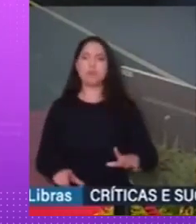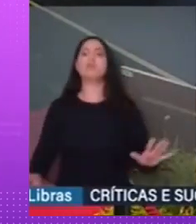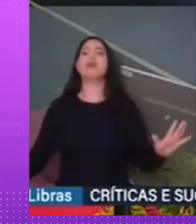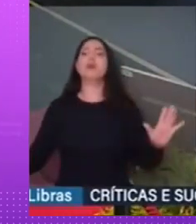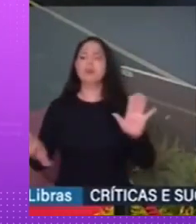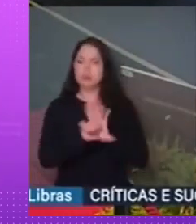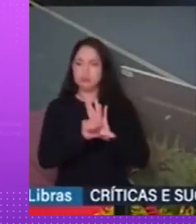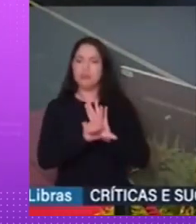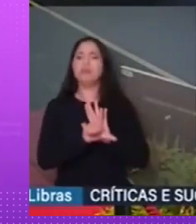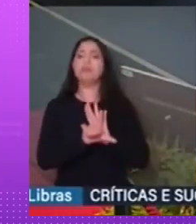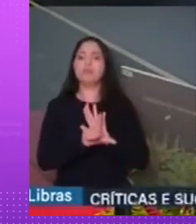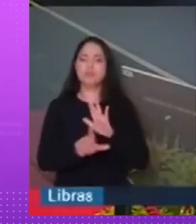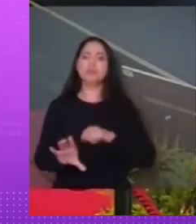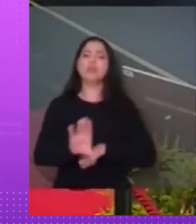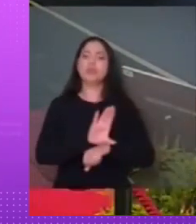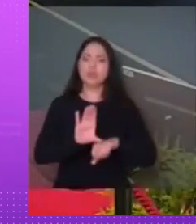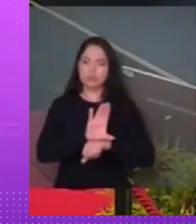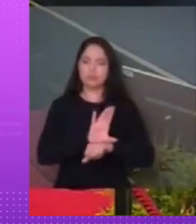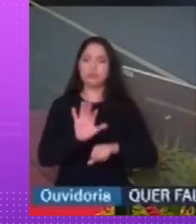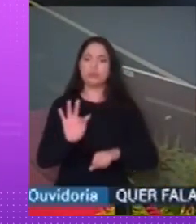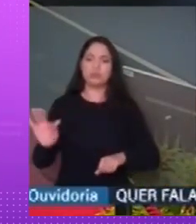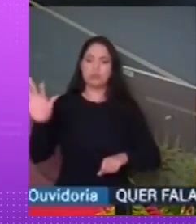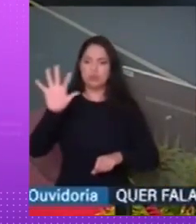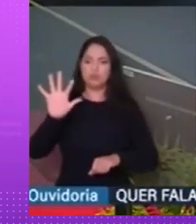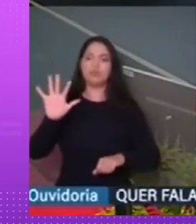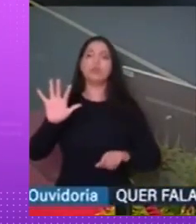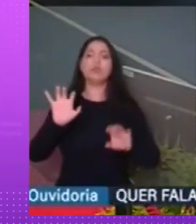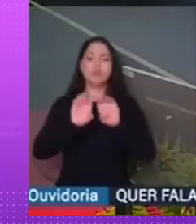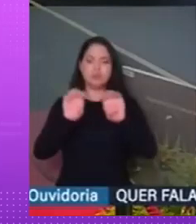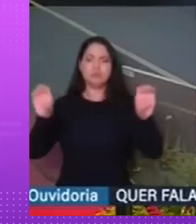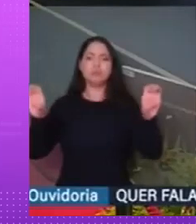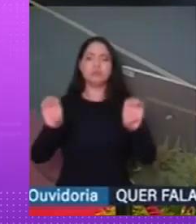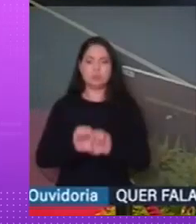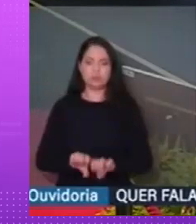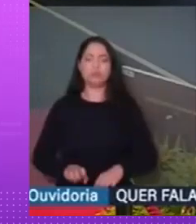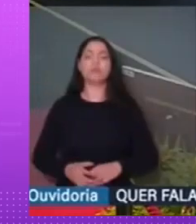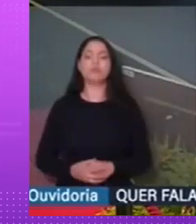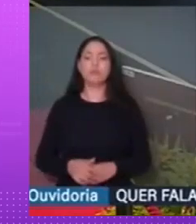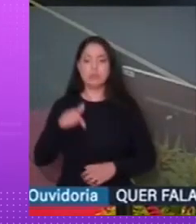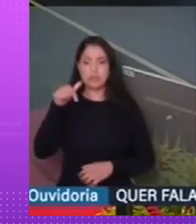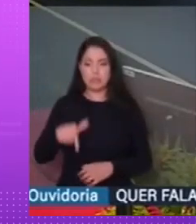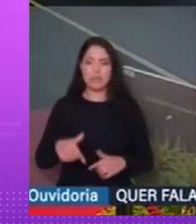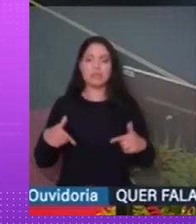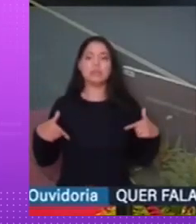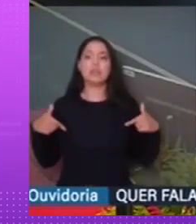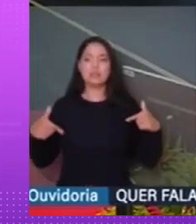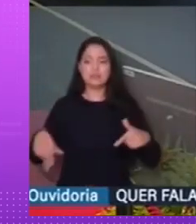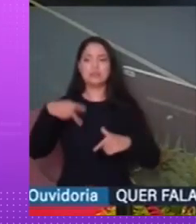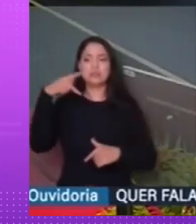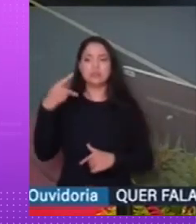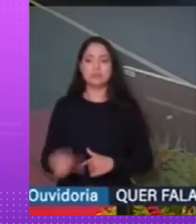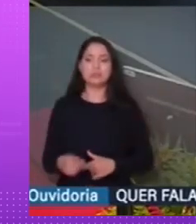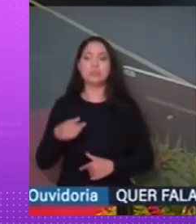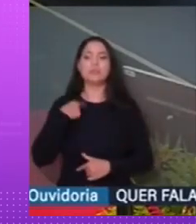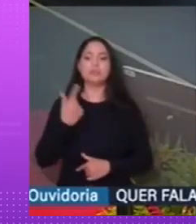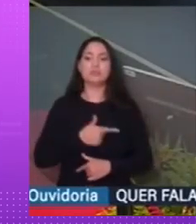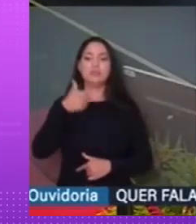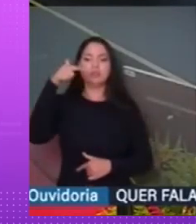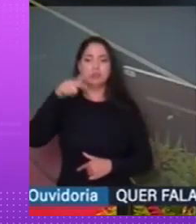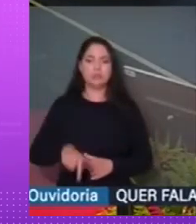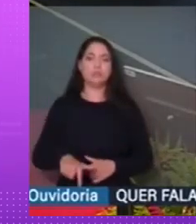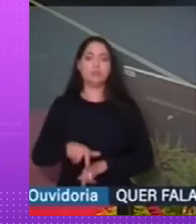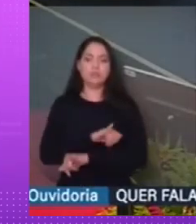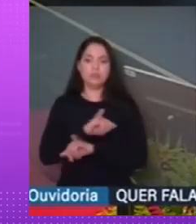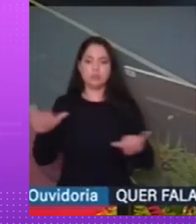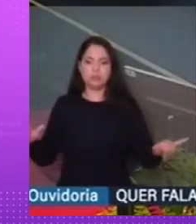lados, inclusive. De quem está fazendo os atos, de quem está colocando ali como o herói de um processo